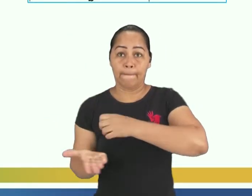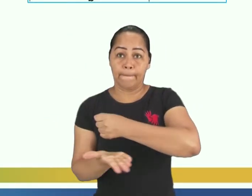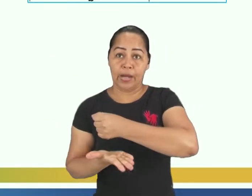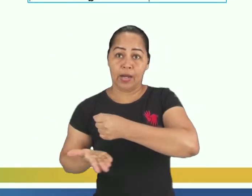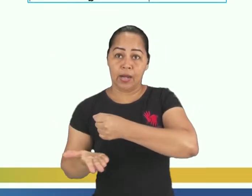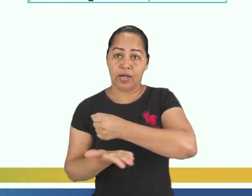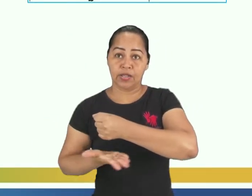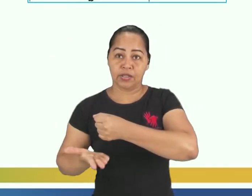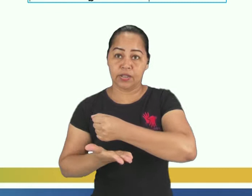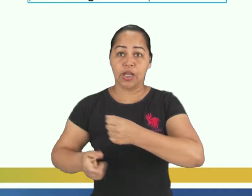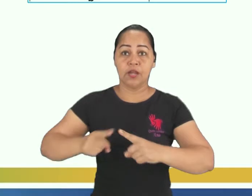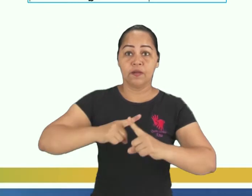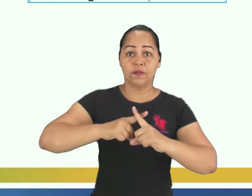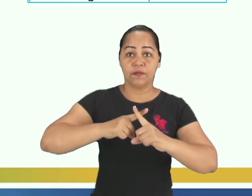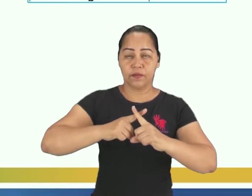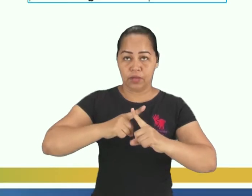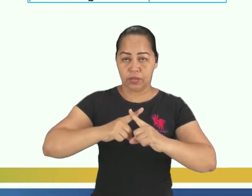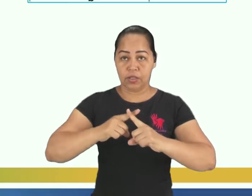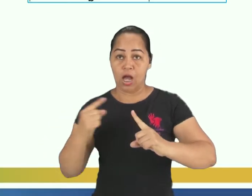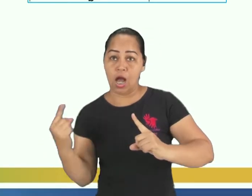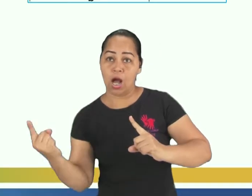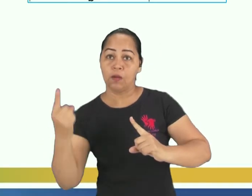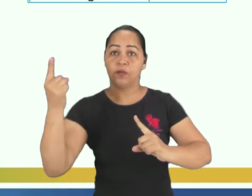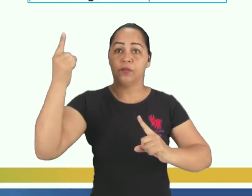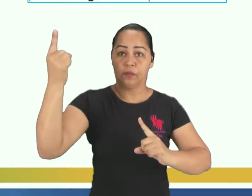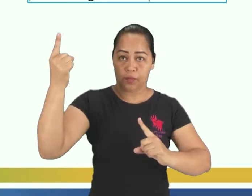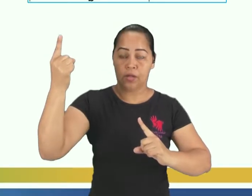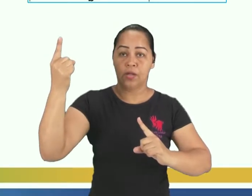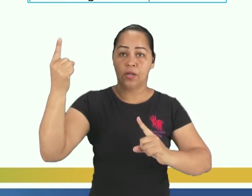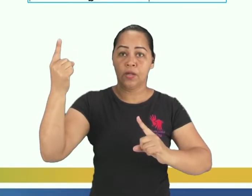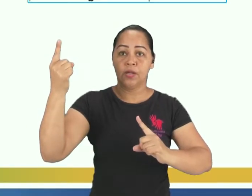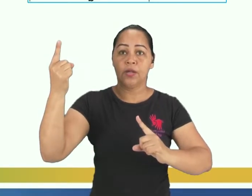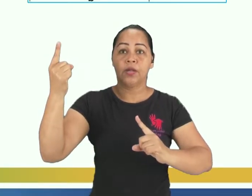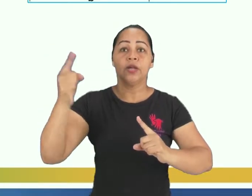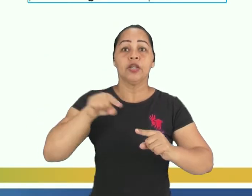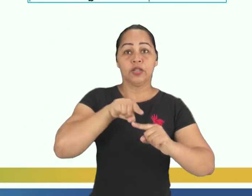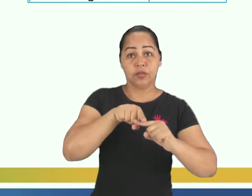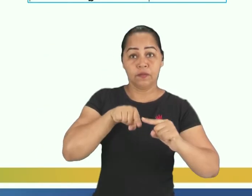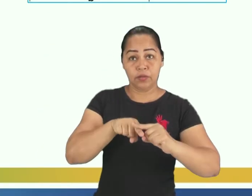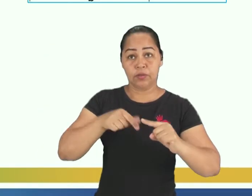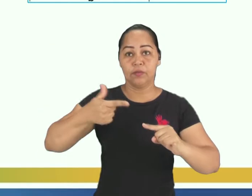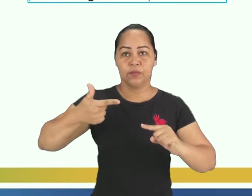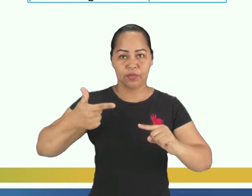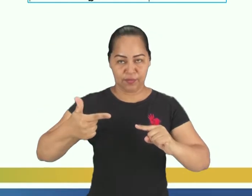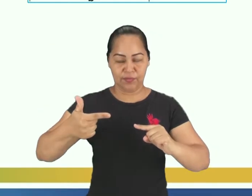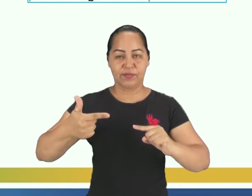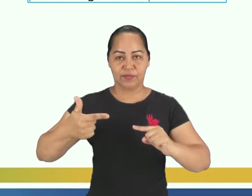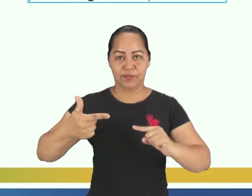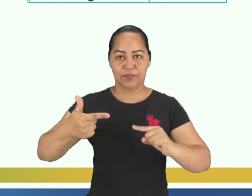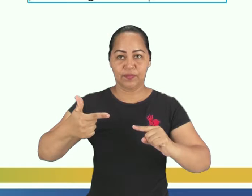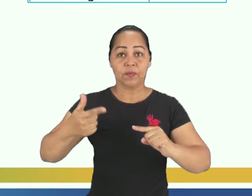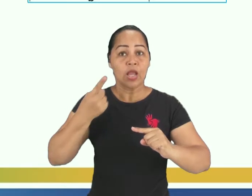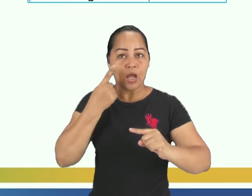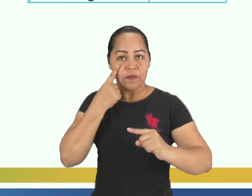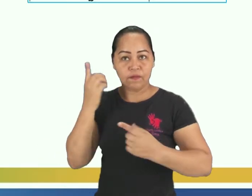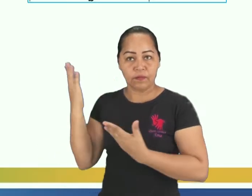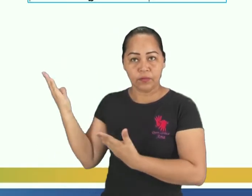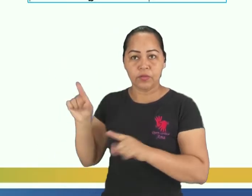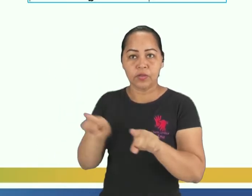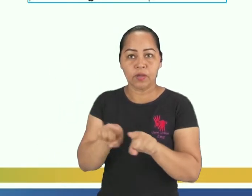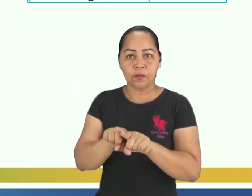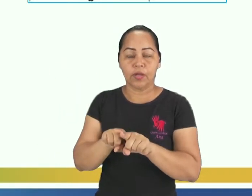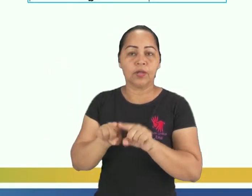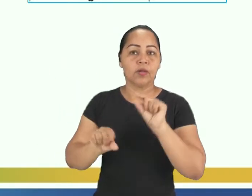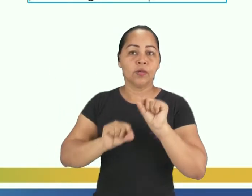triângulo vezes a altura em relação a essa base dividido para 2. Vimos ainda que triângulos